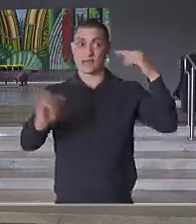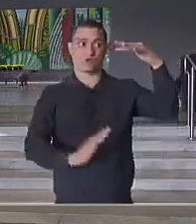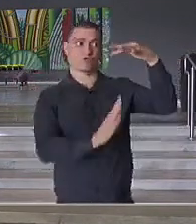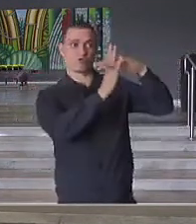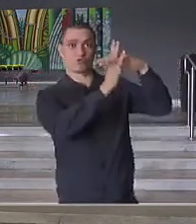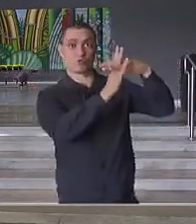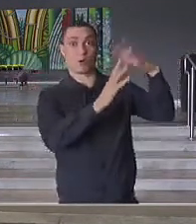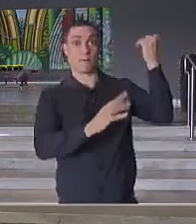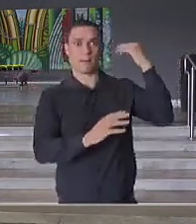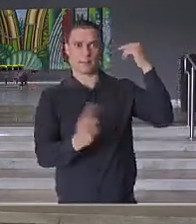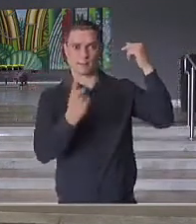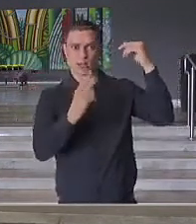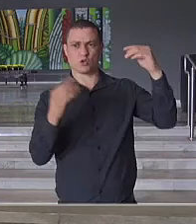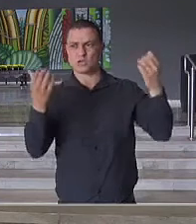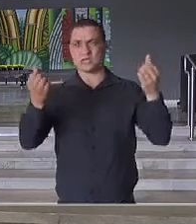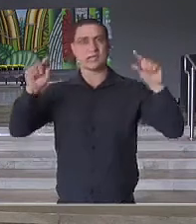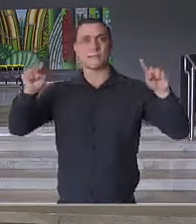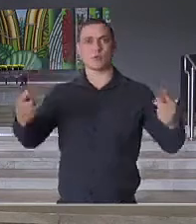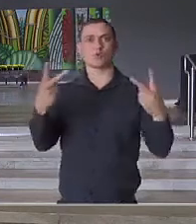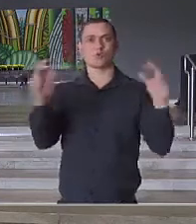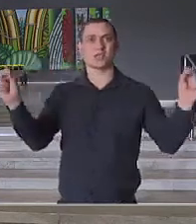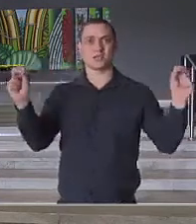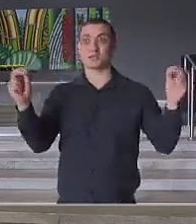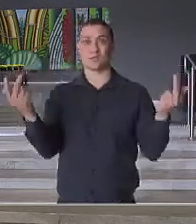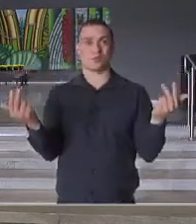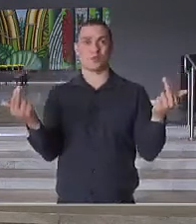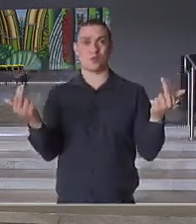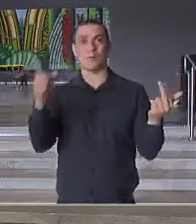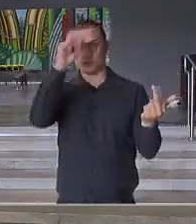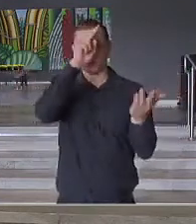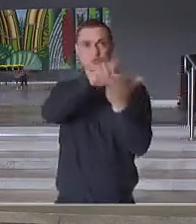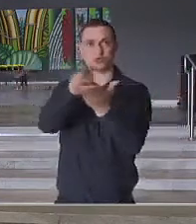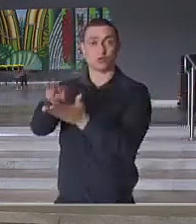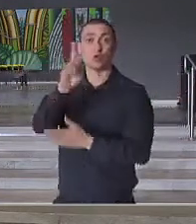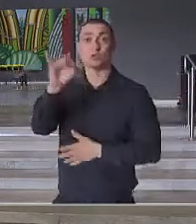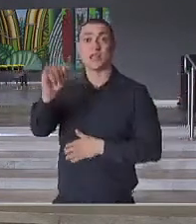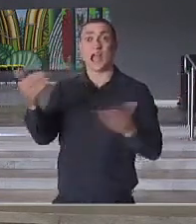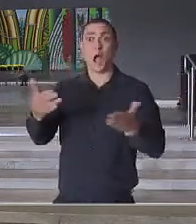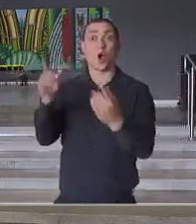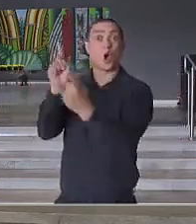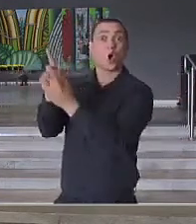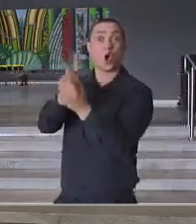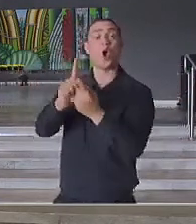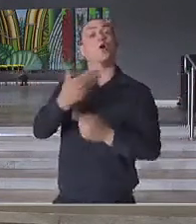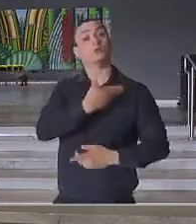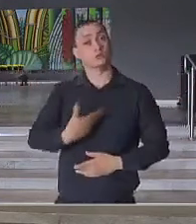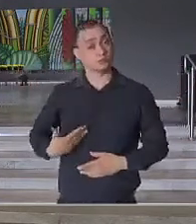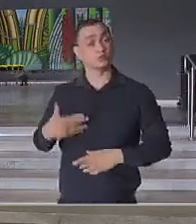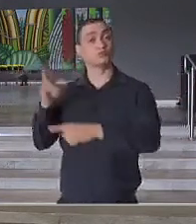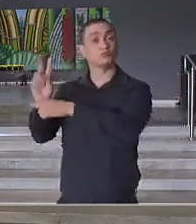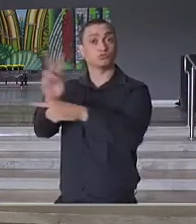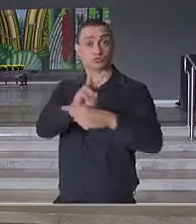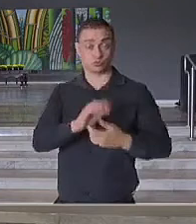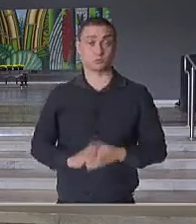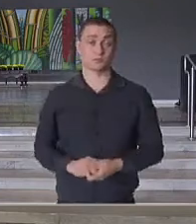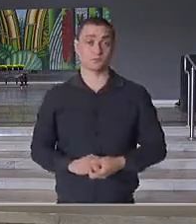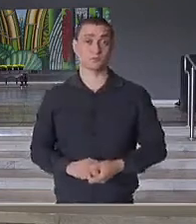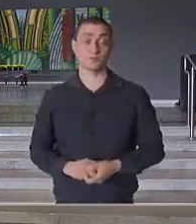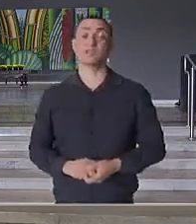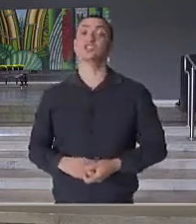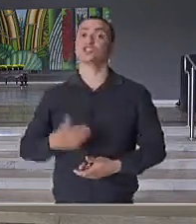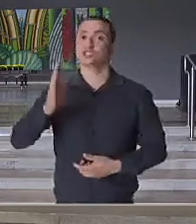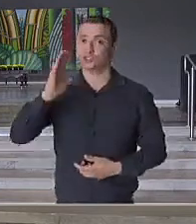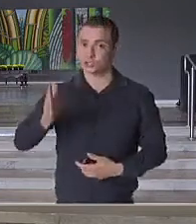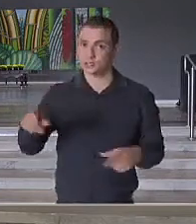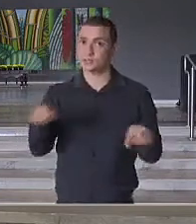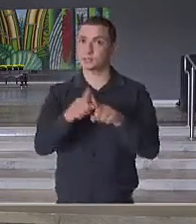primeira onda, cerca de 6.200 pacientes deitados neste momento sendo atendidos pela rede de saúde de São Paulo. Temos